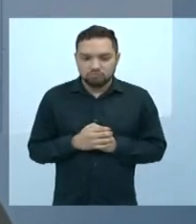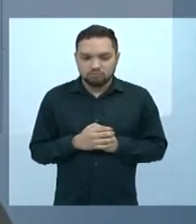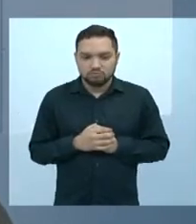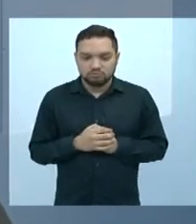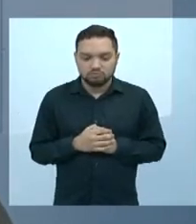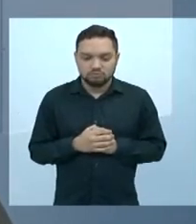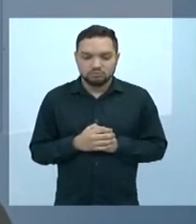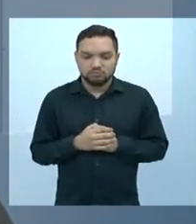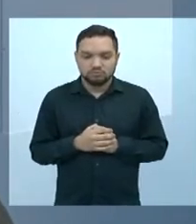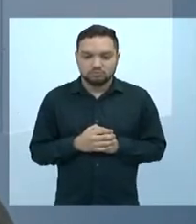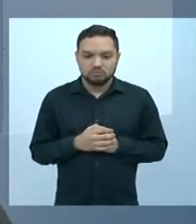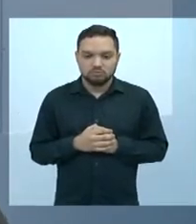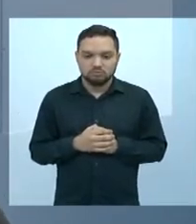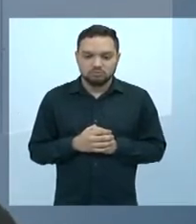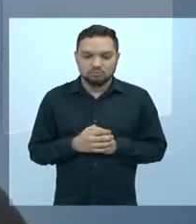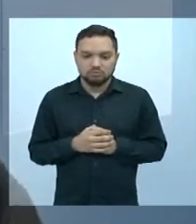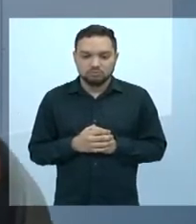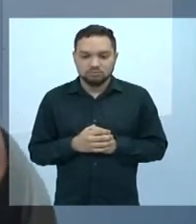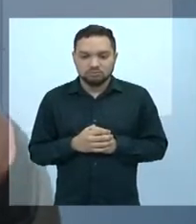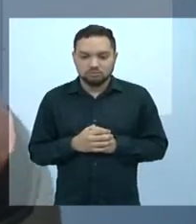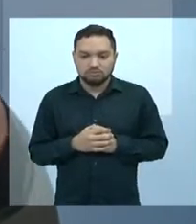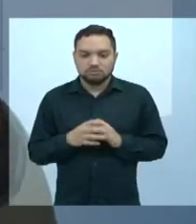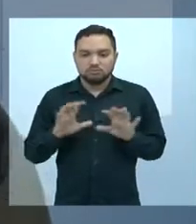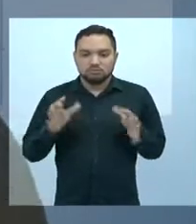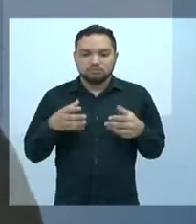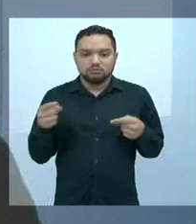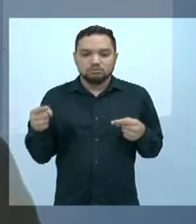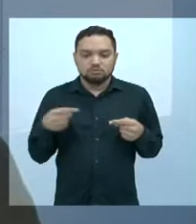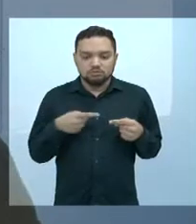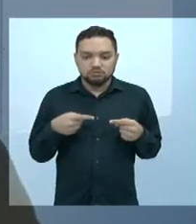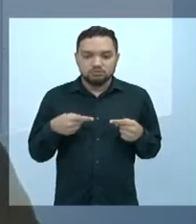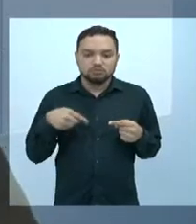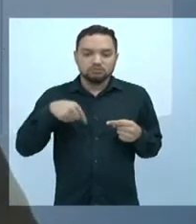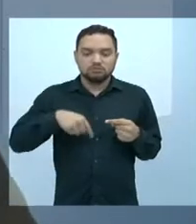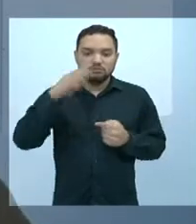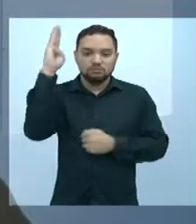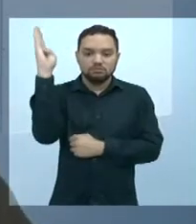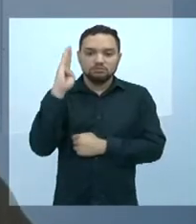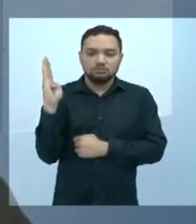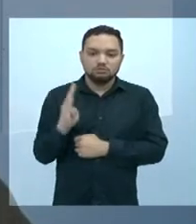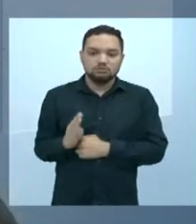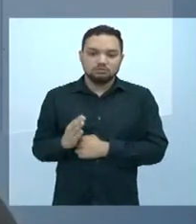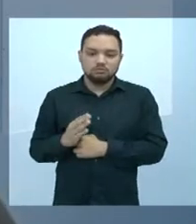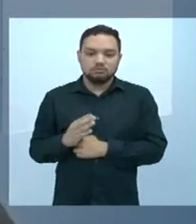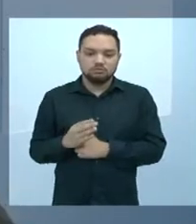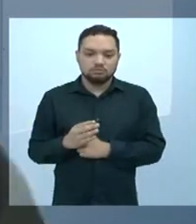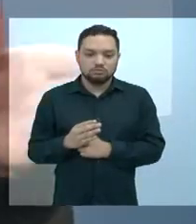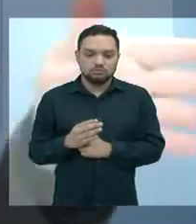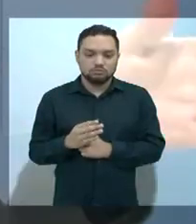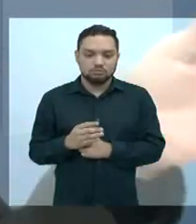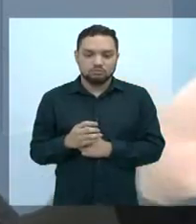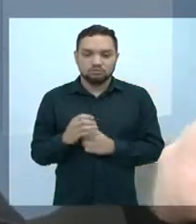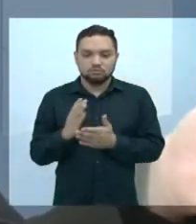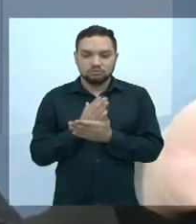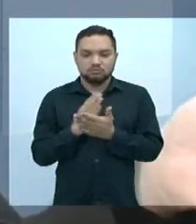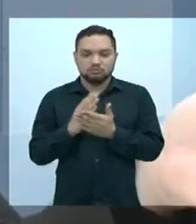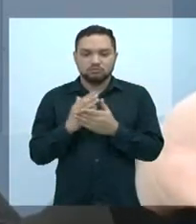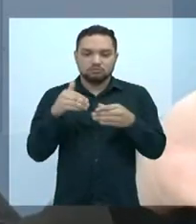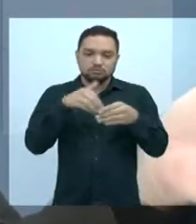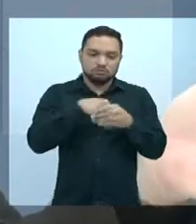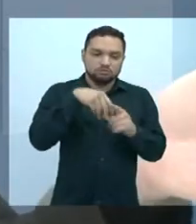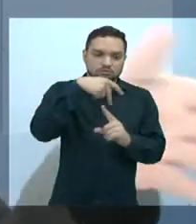Então, em síntese, o que eu quero dizer, as oposições no Brasil se cindiram. Uma parte vai votar a